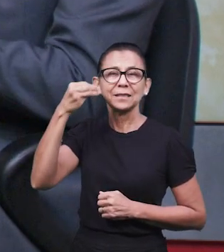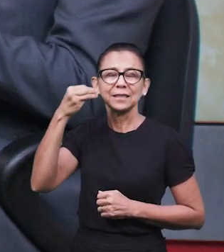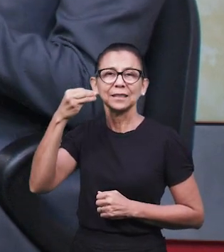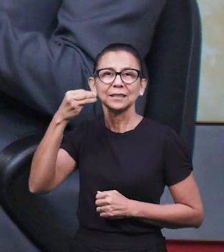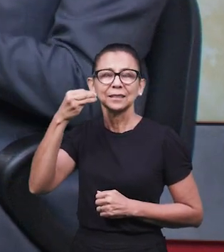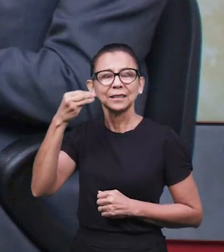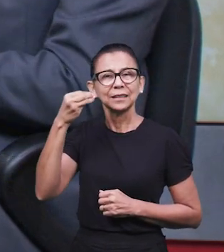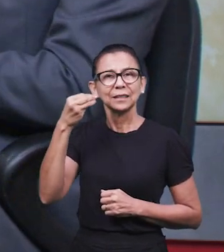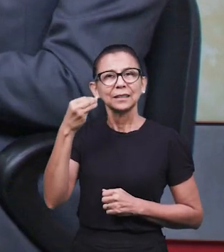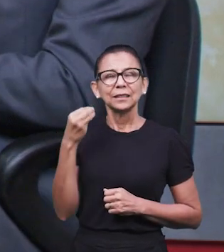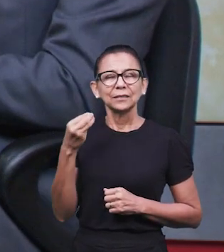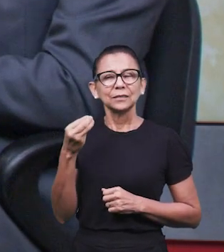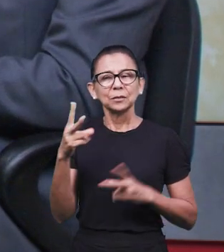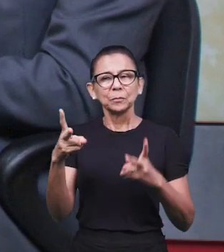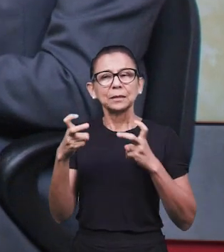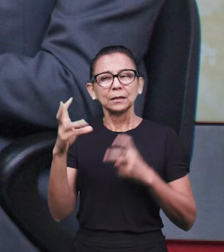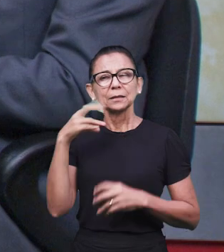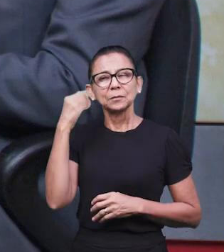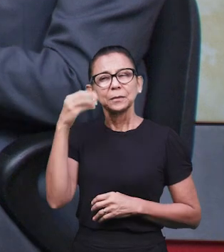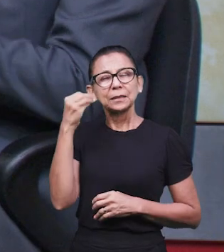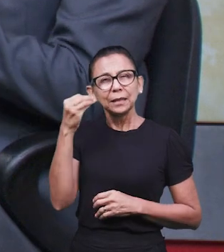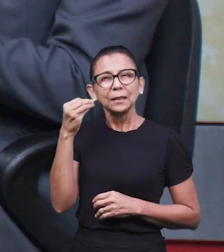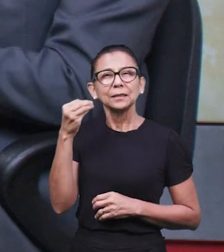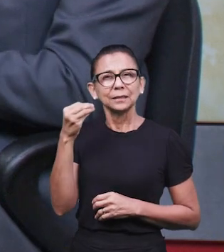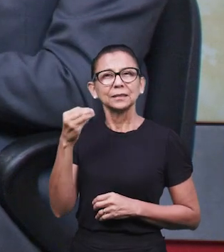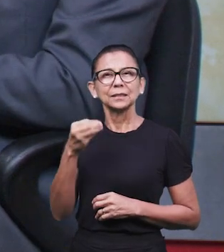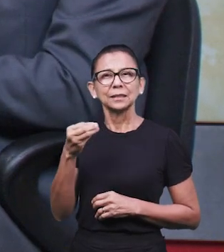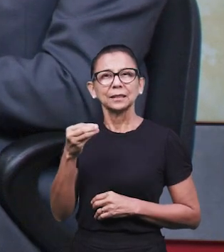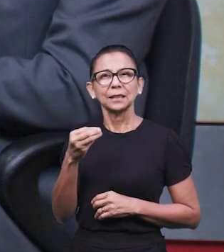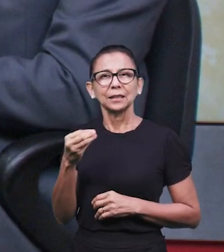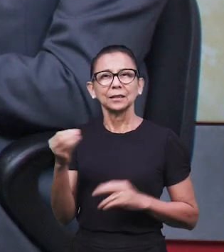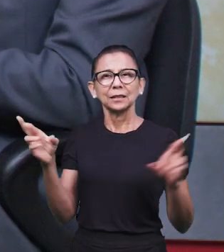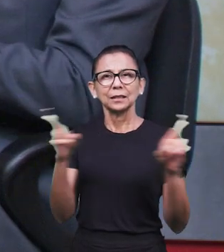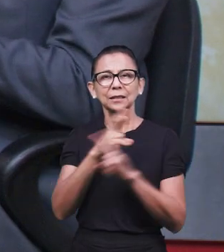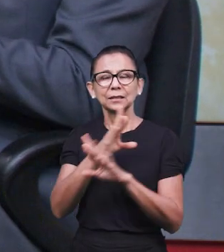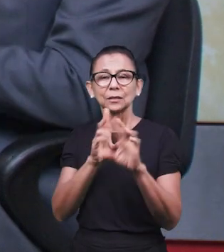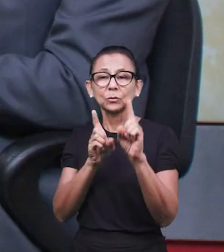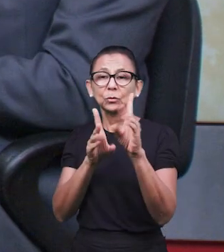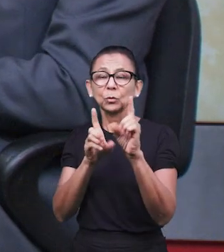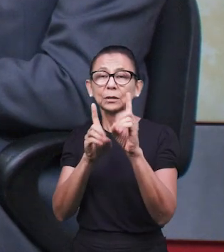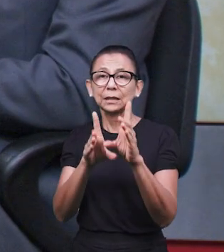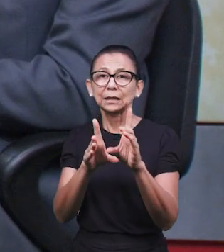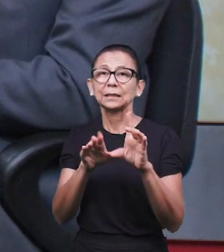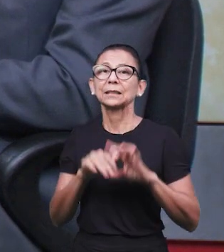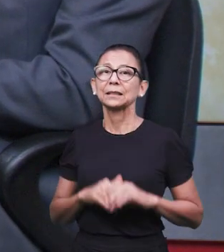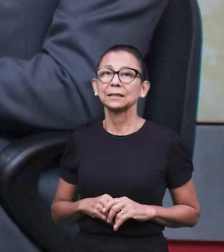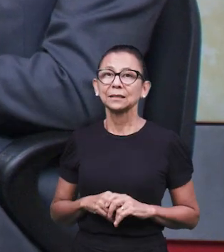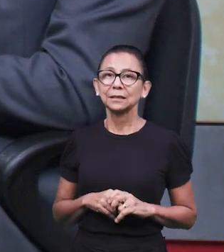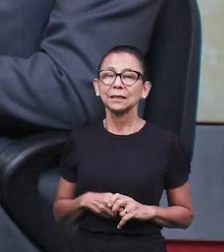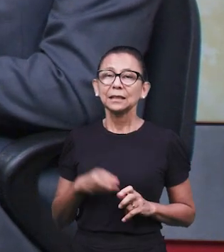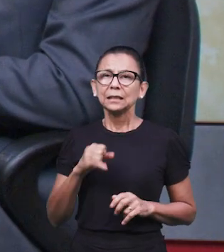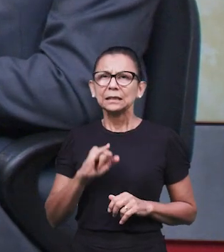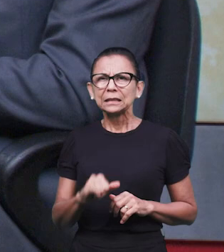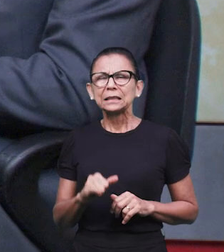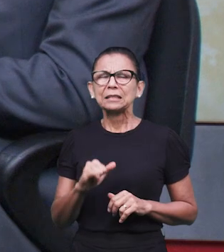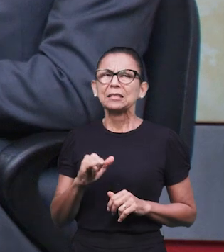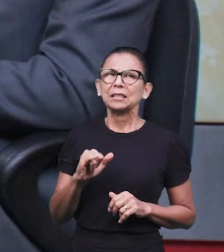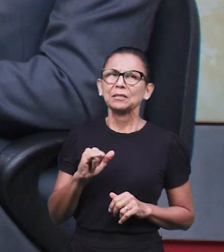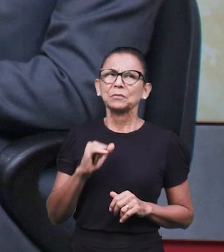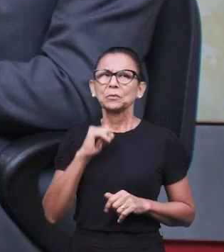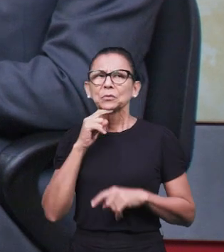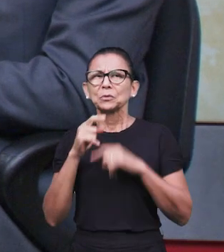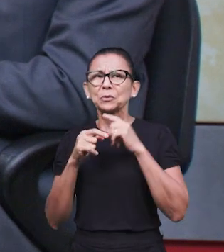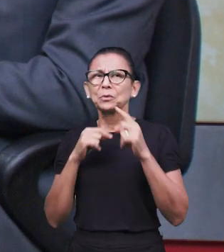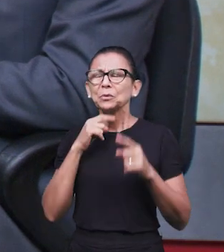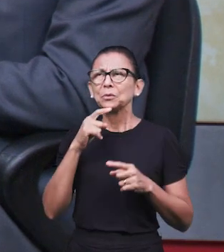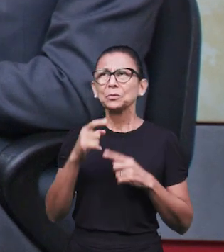o quanto ele absorveu a doutrina, o quanto ele entendeu, porque quando ele não entendeu muito a doutrina, isso fica muito claro na